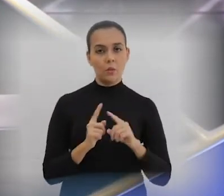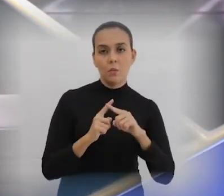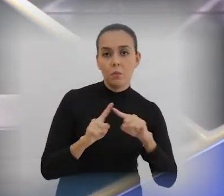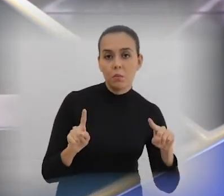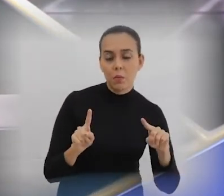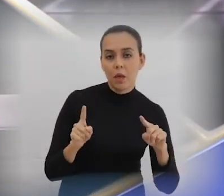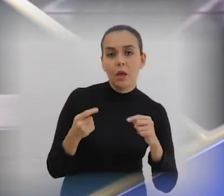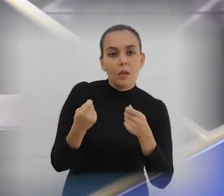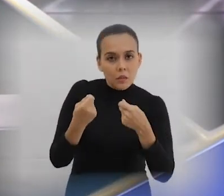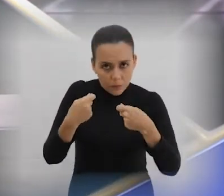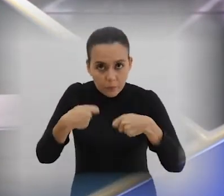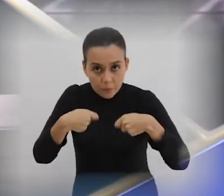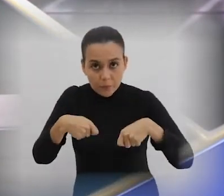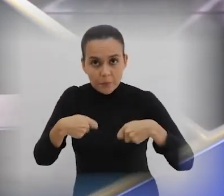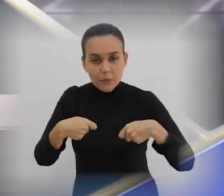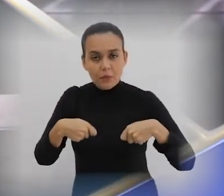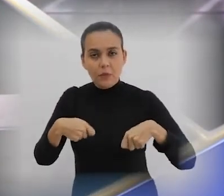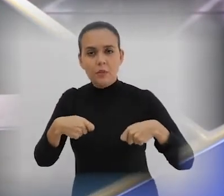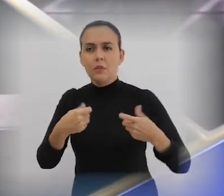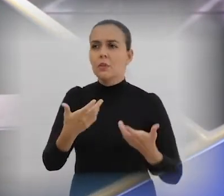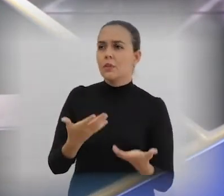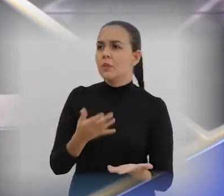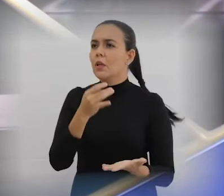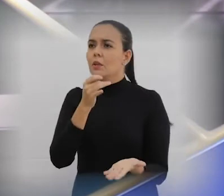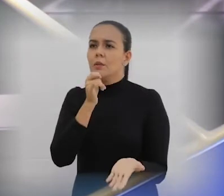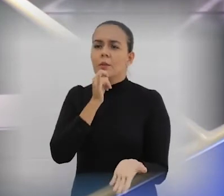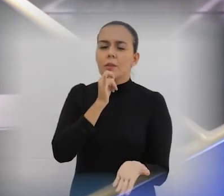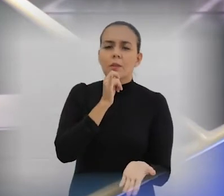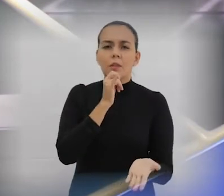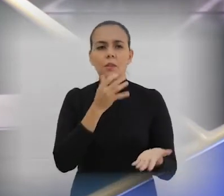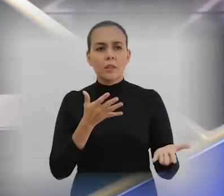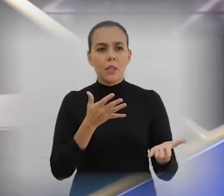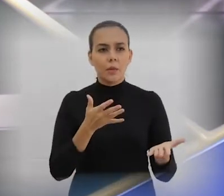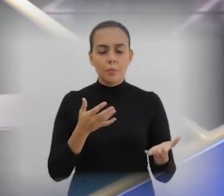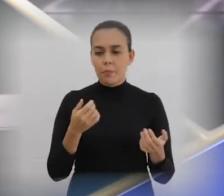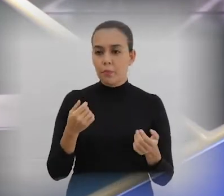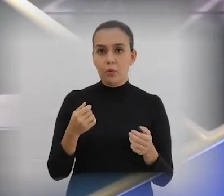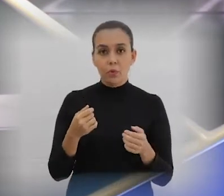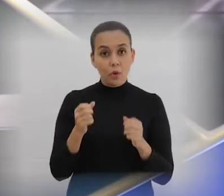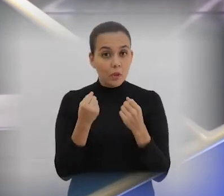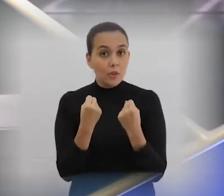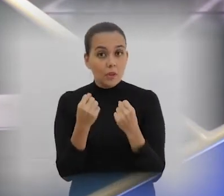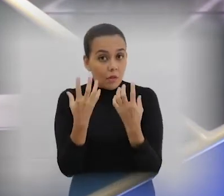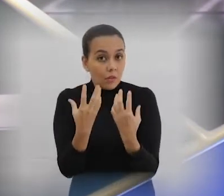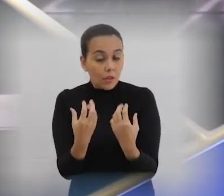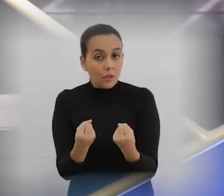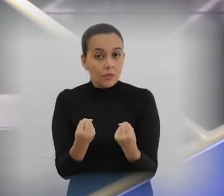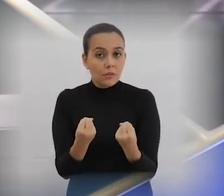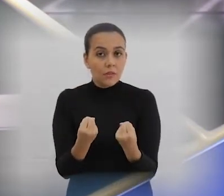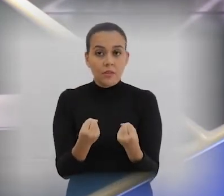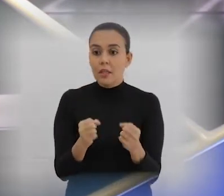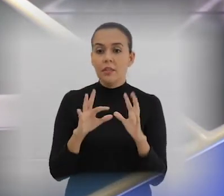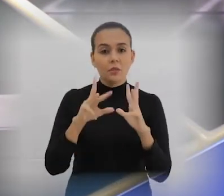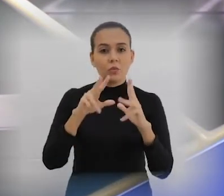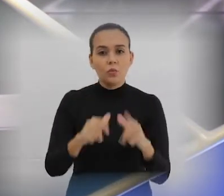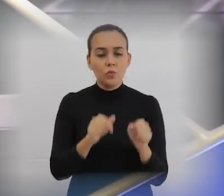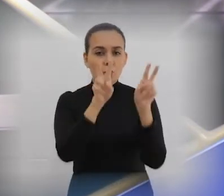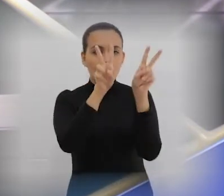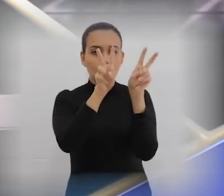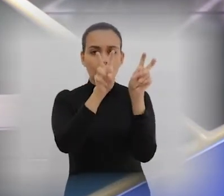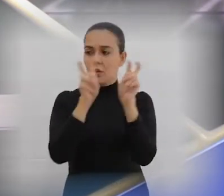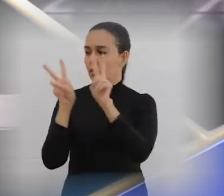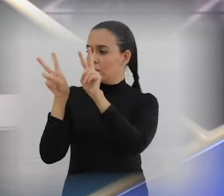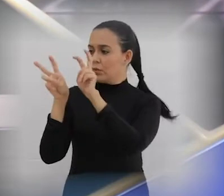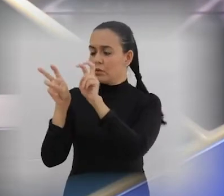é uma noção que permite que a gente comece a adentrar uma discussão sobre quais são